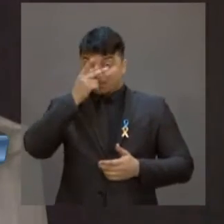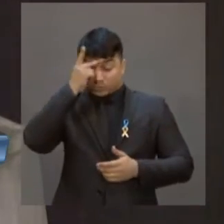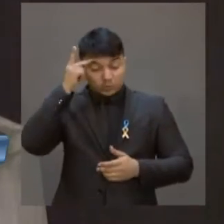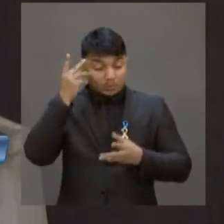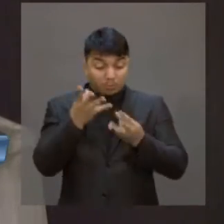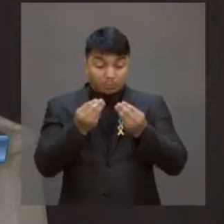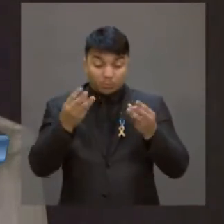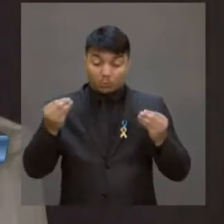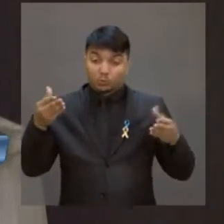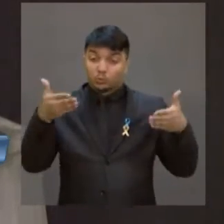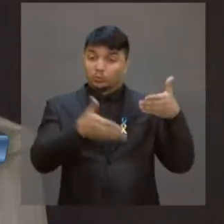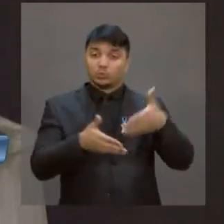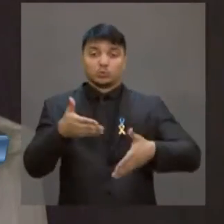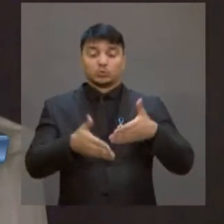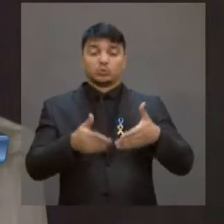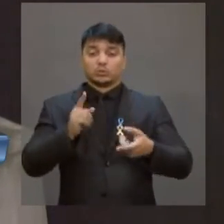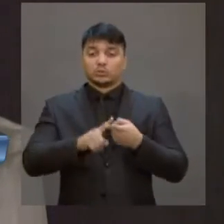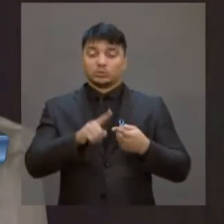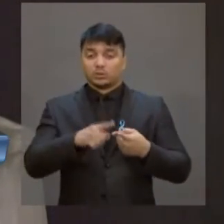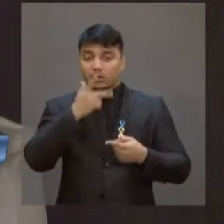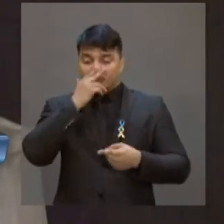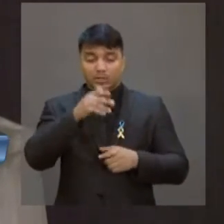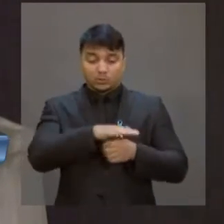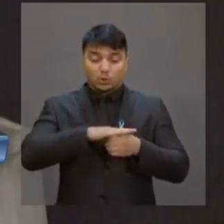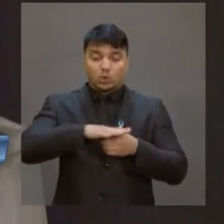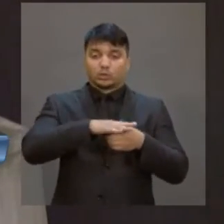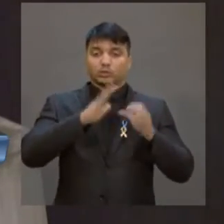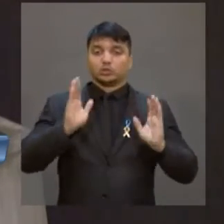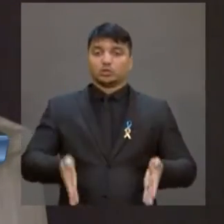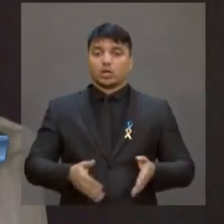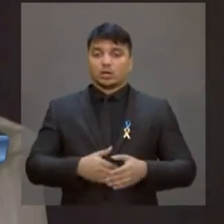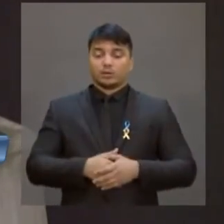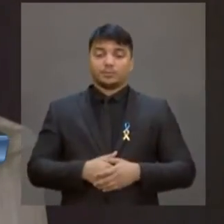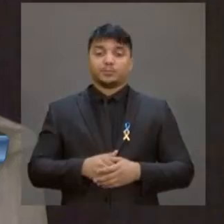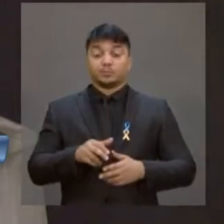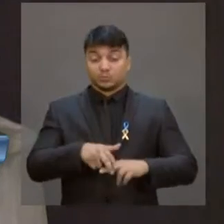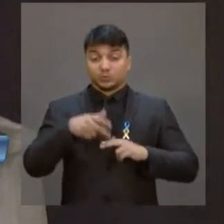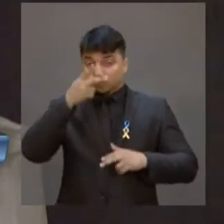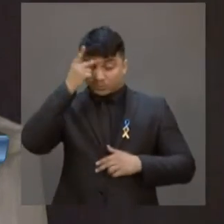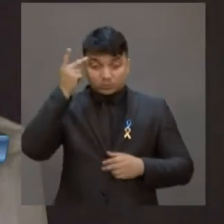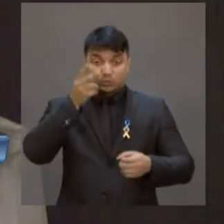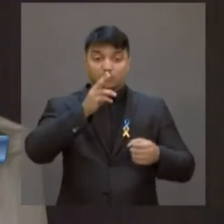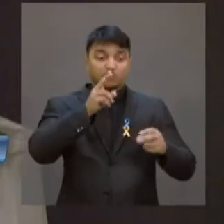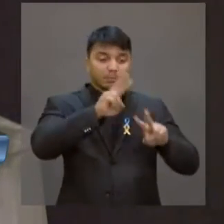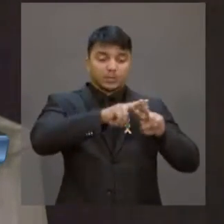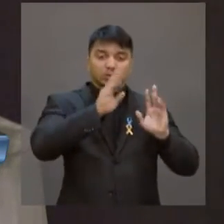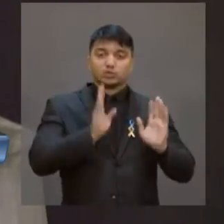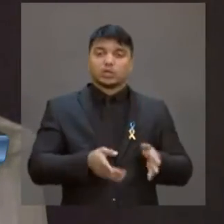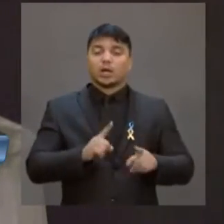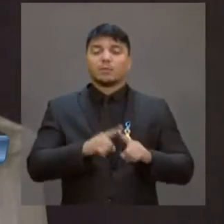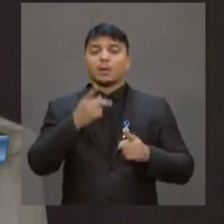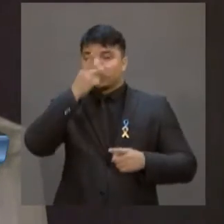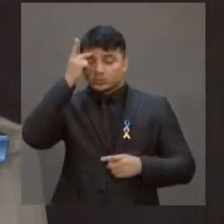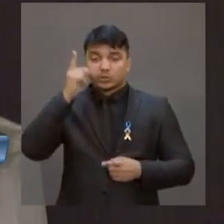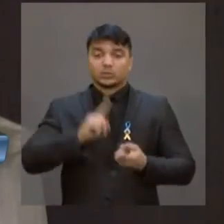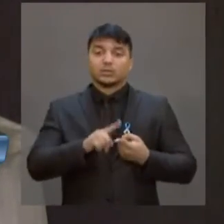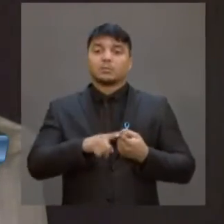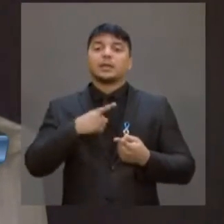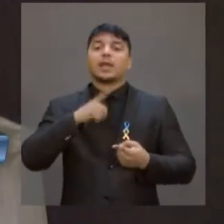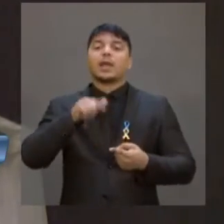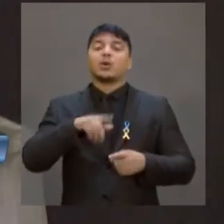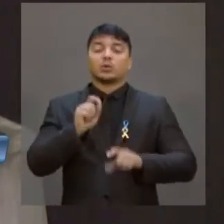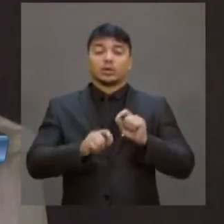hiperpopulação e superlotação. Nós temos muitos presos provisórios e muitos presos